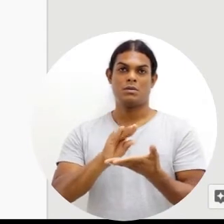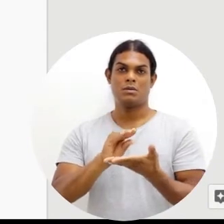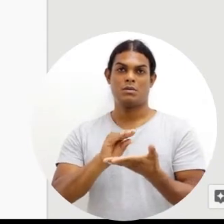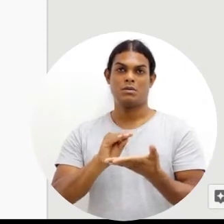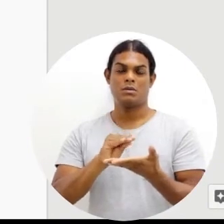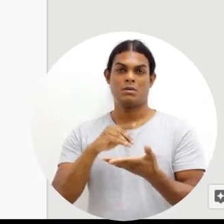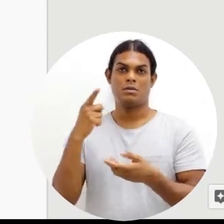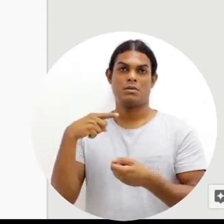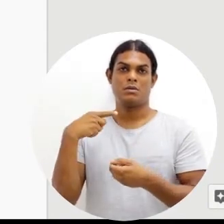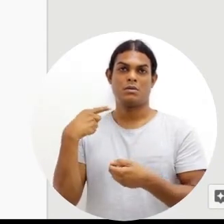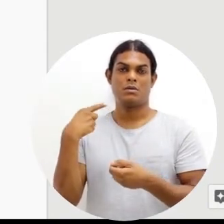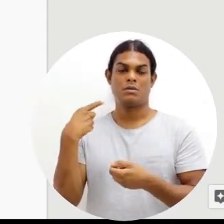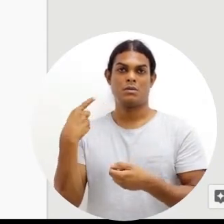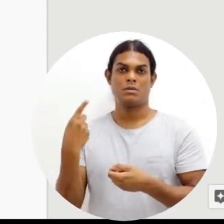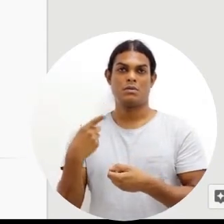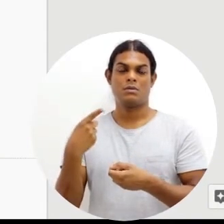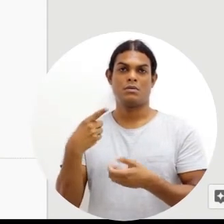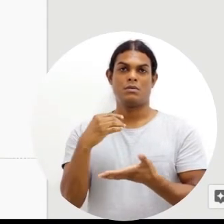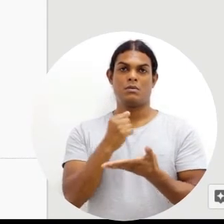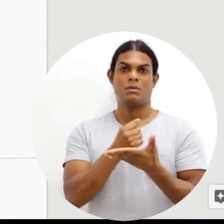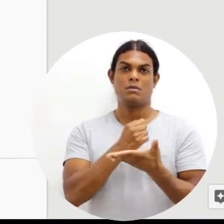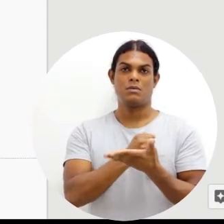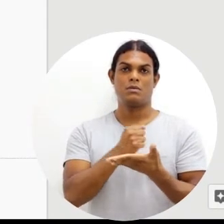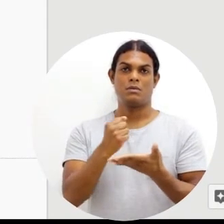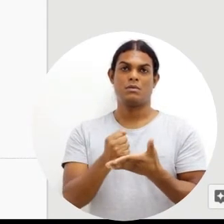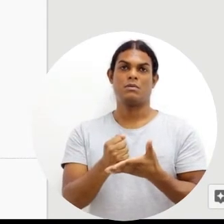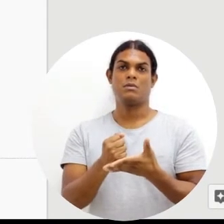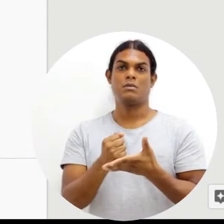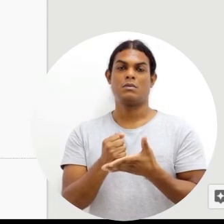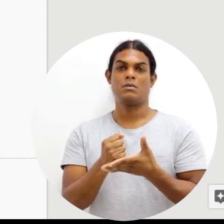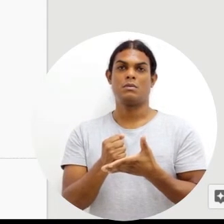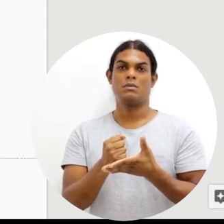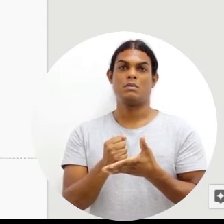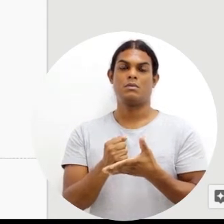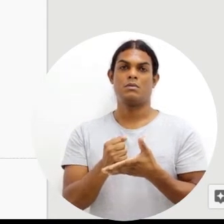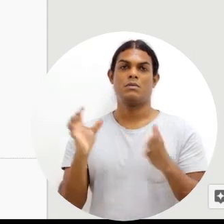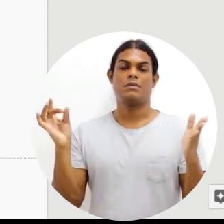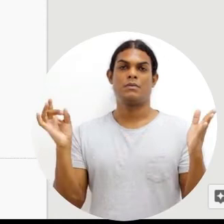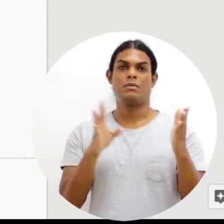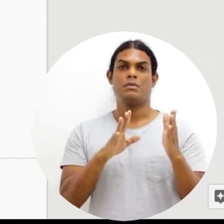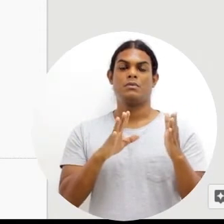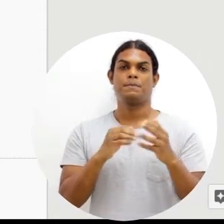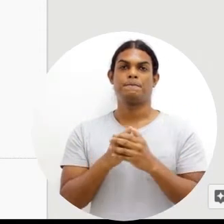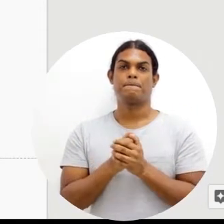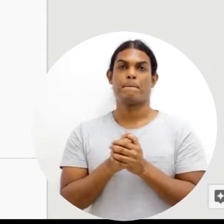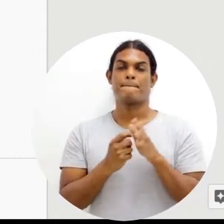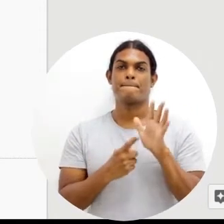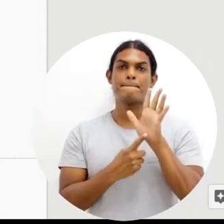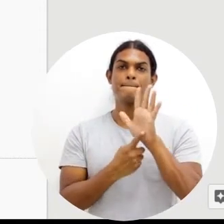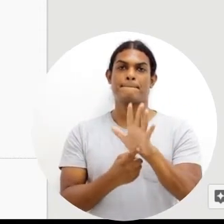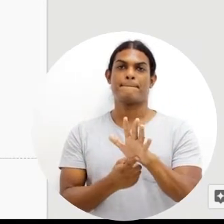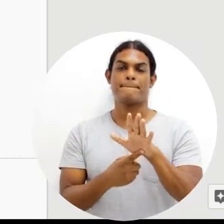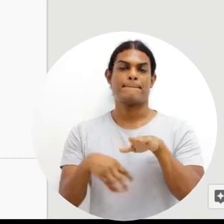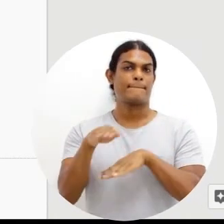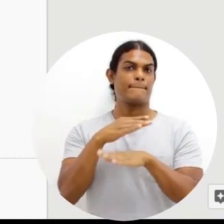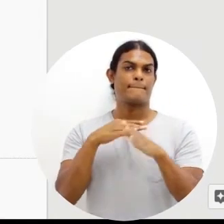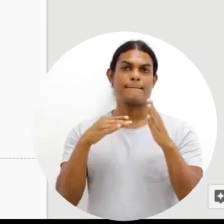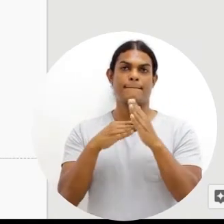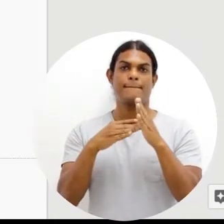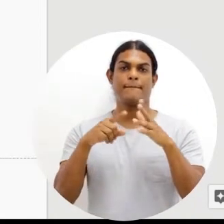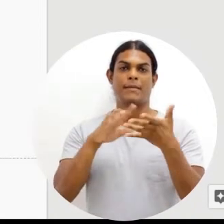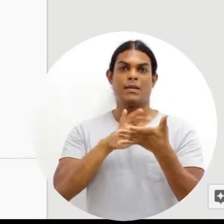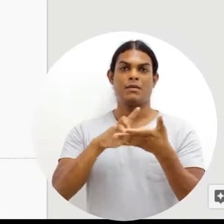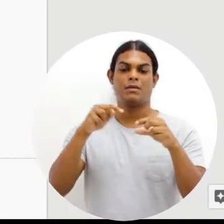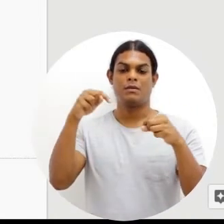verem que à medida que ela escreve lá o que eu escrevo aqui, então as coisas aparecem. Vou copiar de um